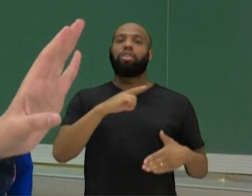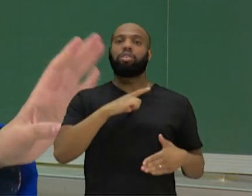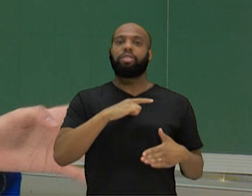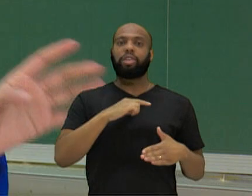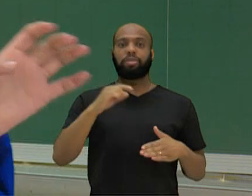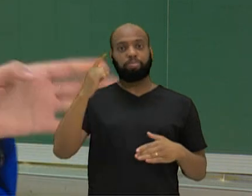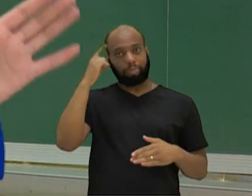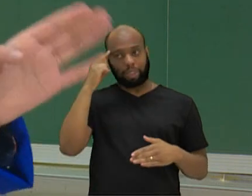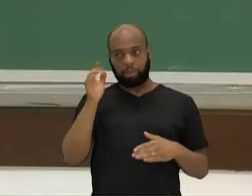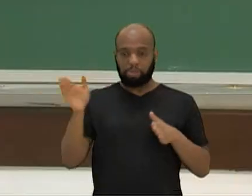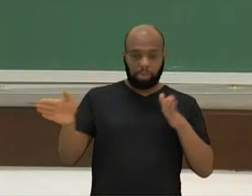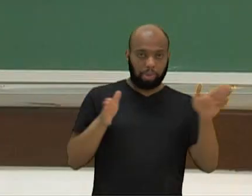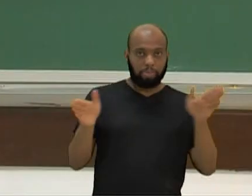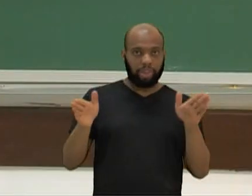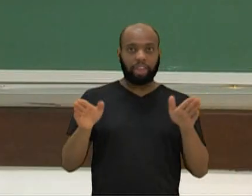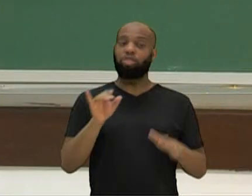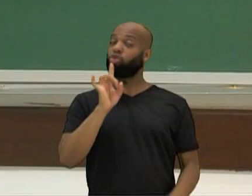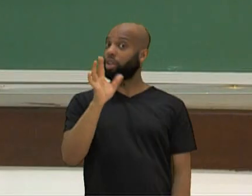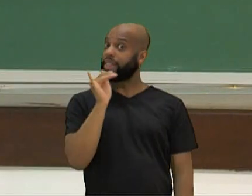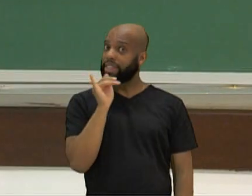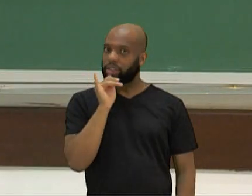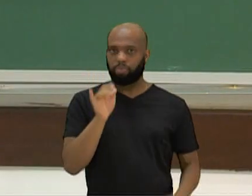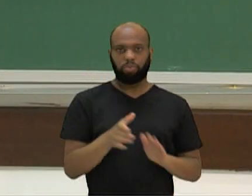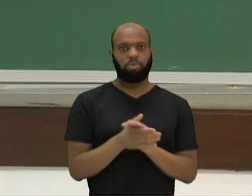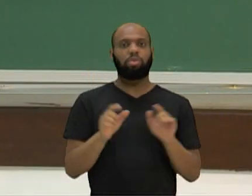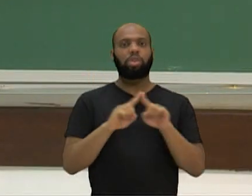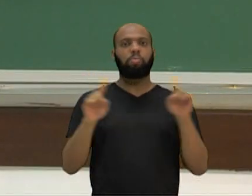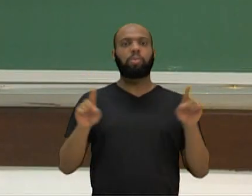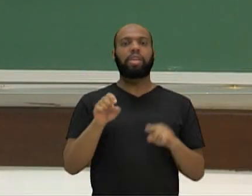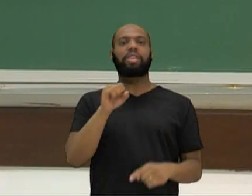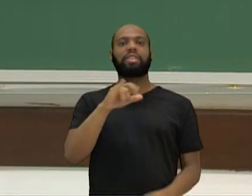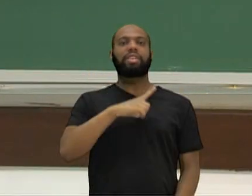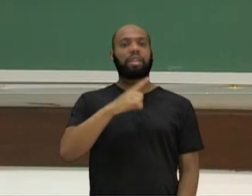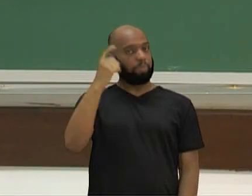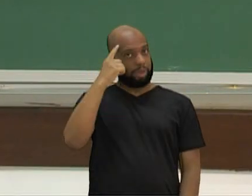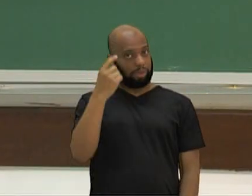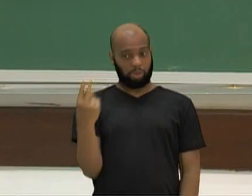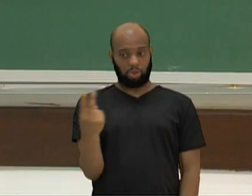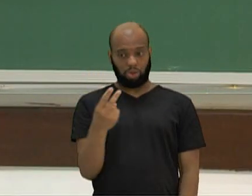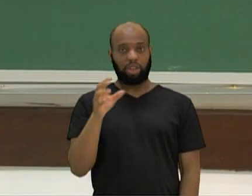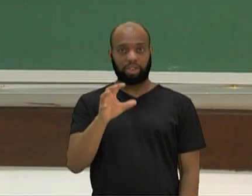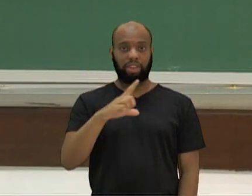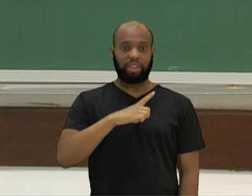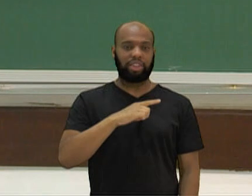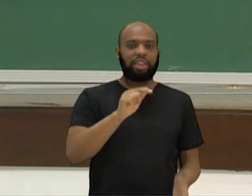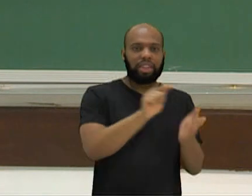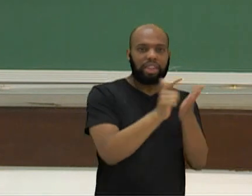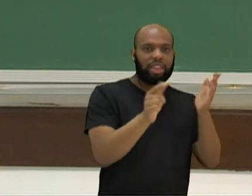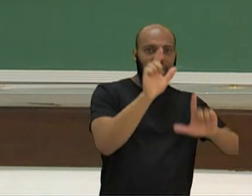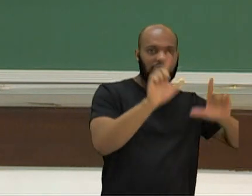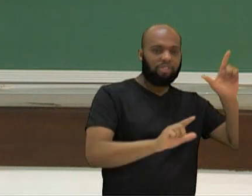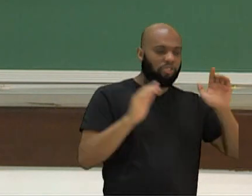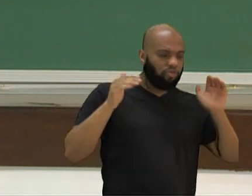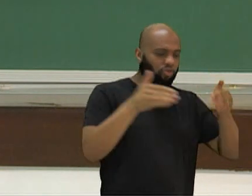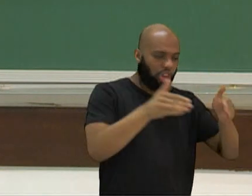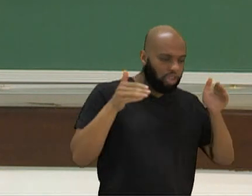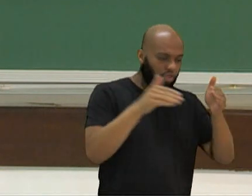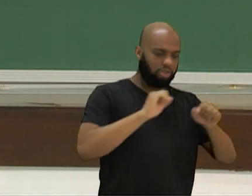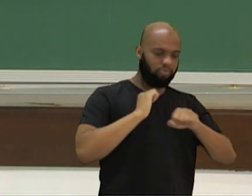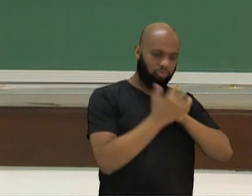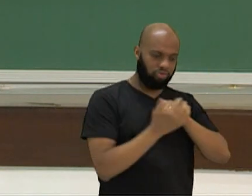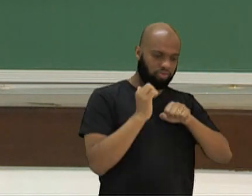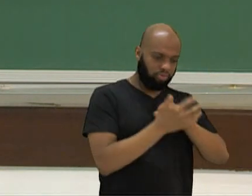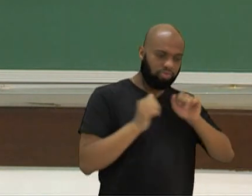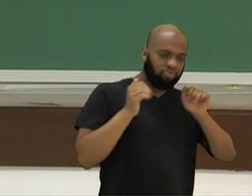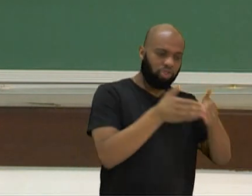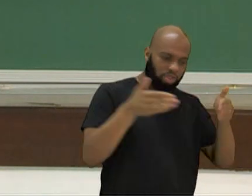linhas de pensamento, não é bem assim, né? Só um exemplo. Mas digamos que tem essas duas linhas de pensamento. Aí uma emissora de TV foca no coronavírus,